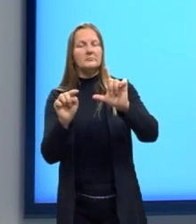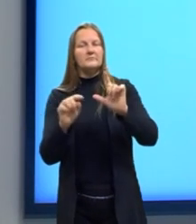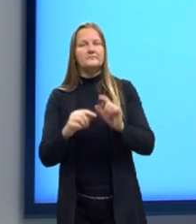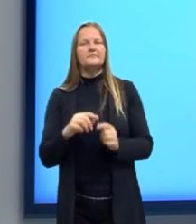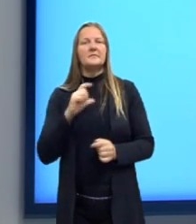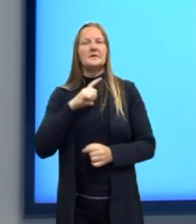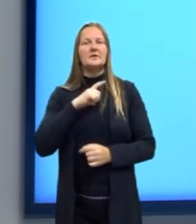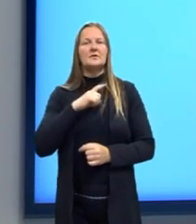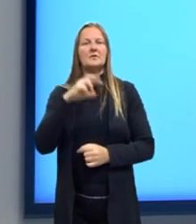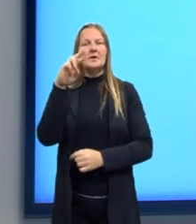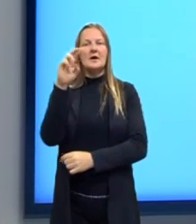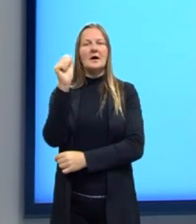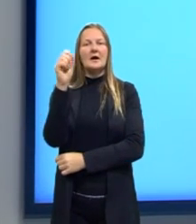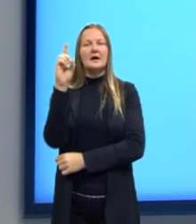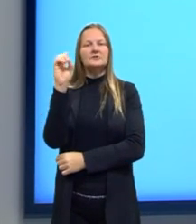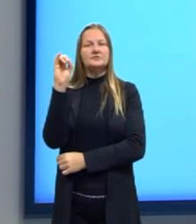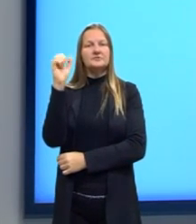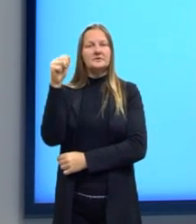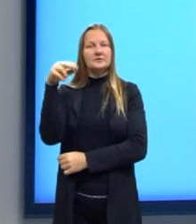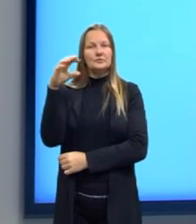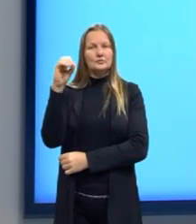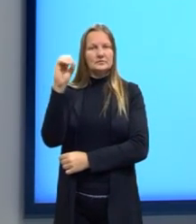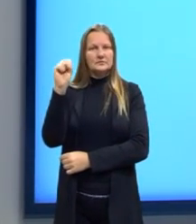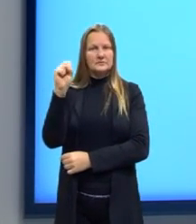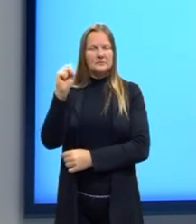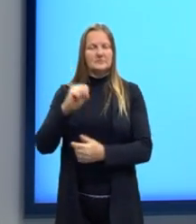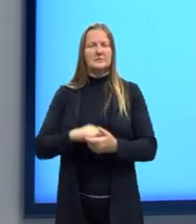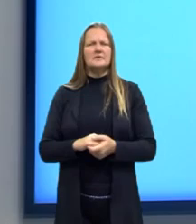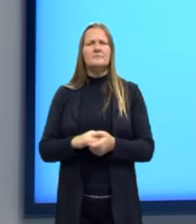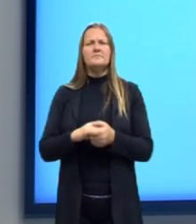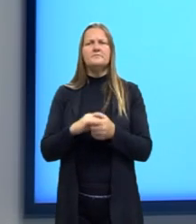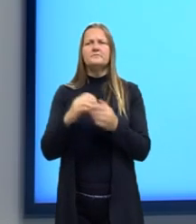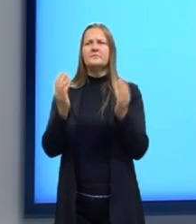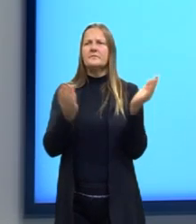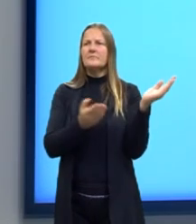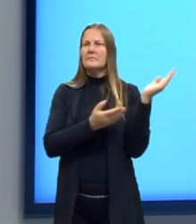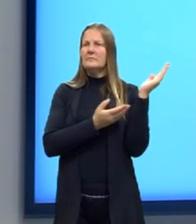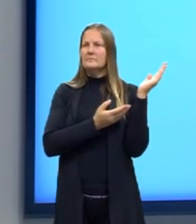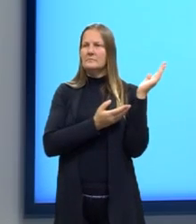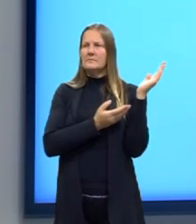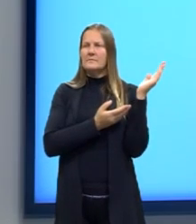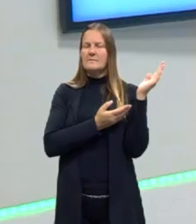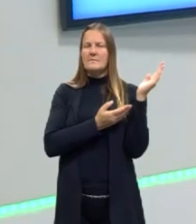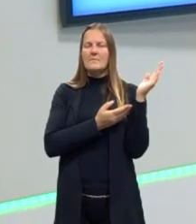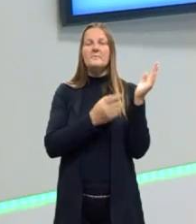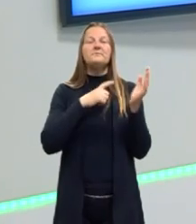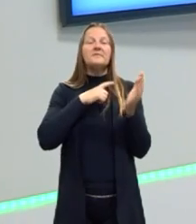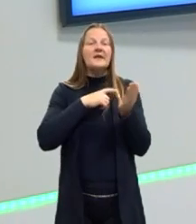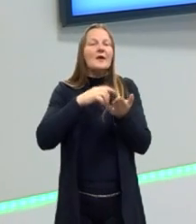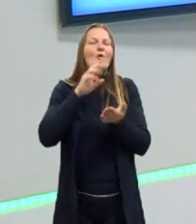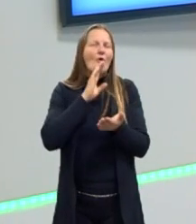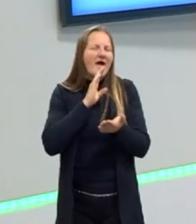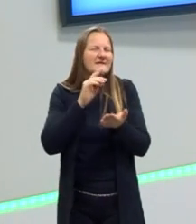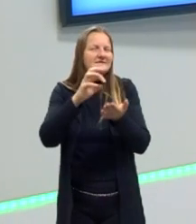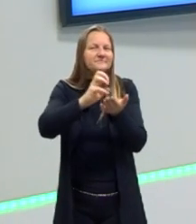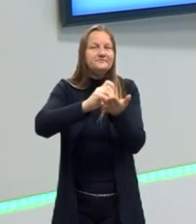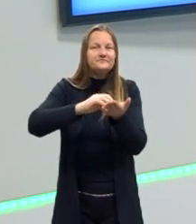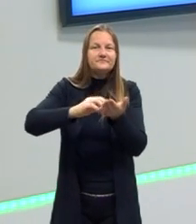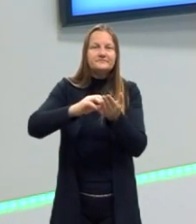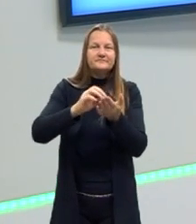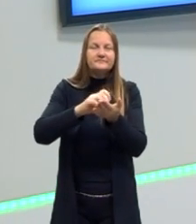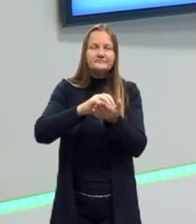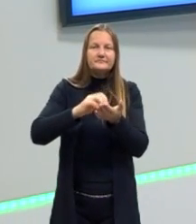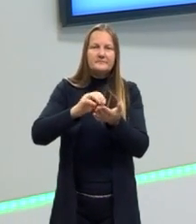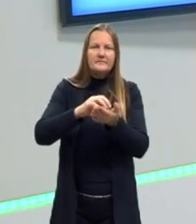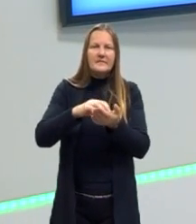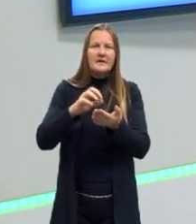dado então em radianos aqui no cantinho do nosso slide eu trouxe a imagem de uma calculadora seria de